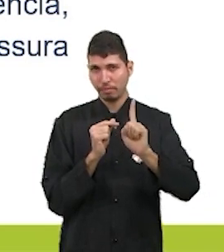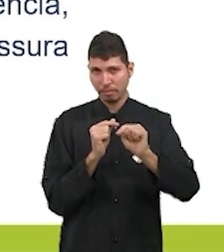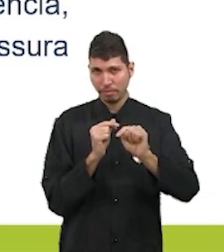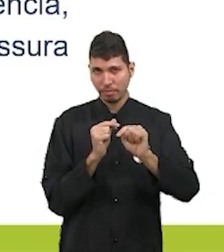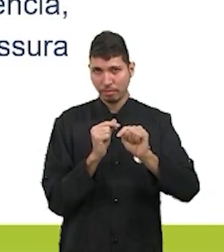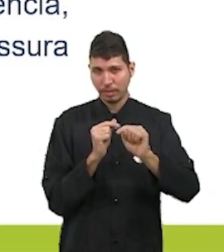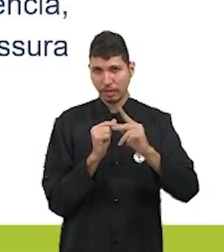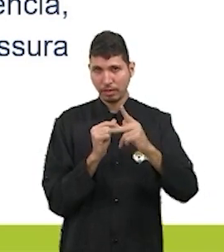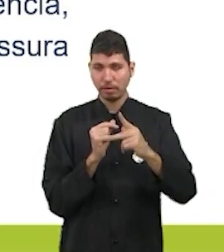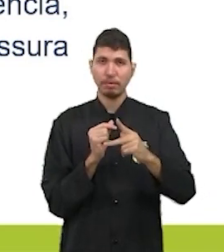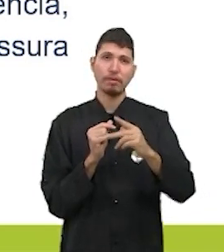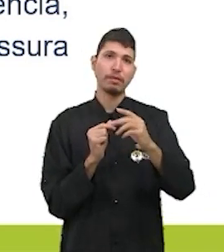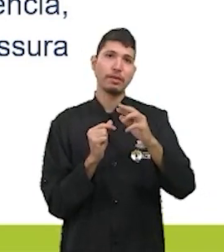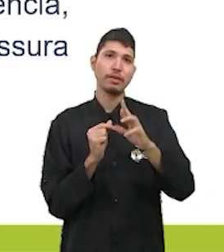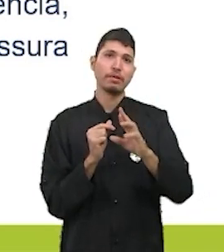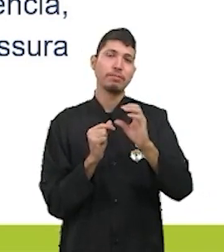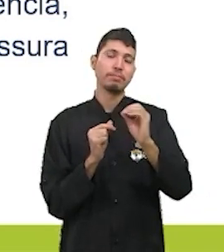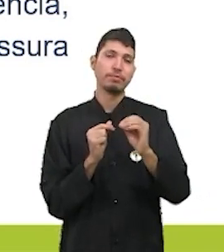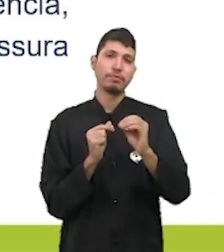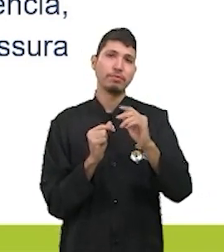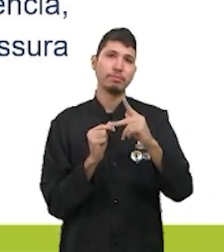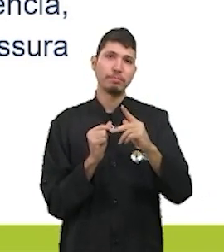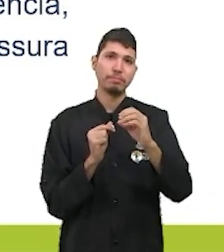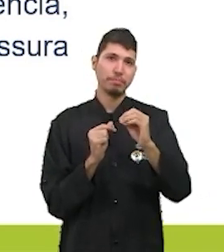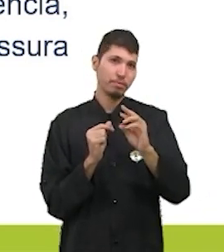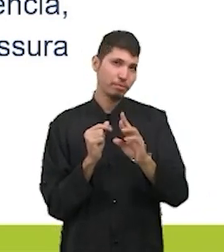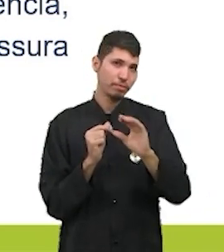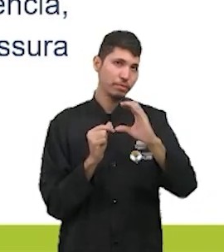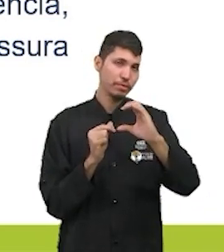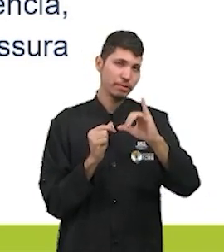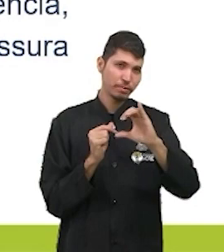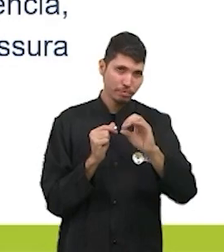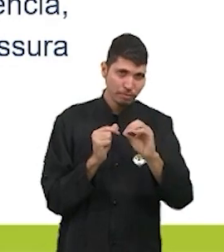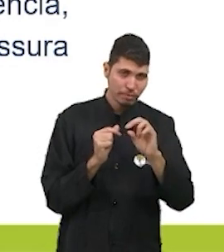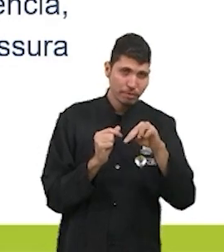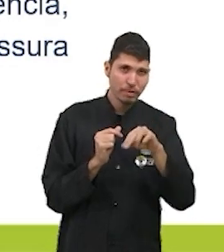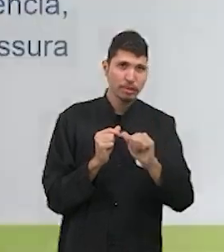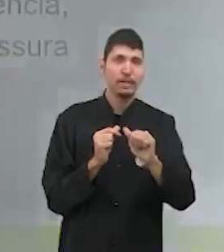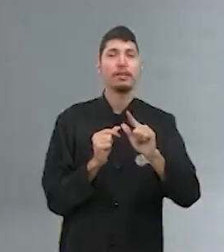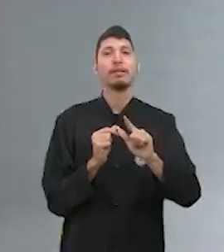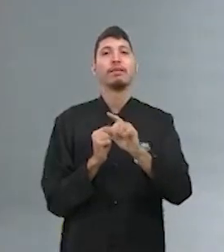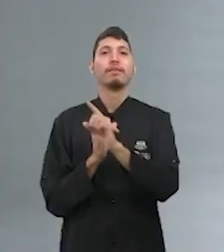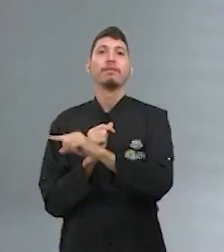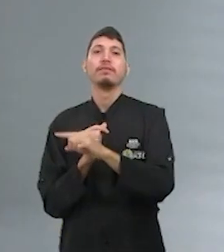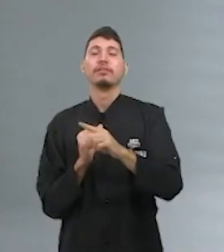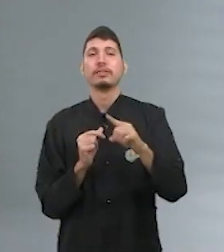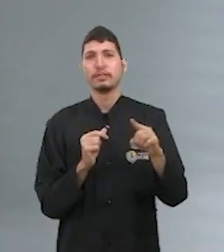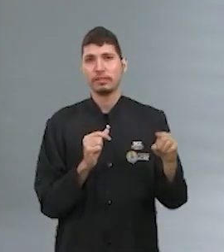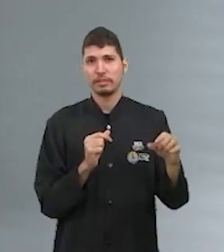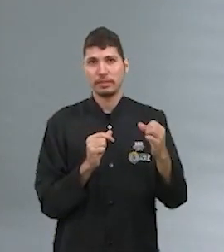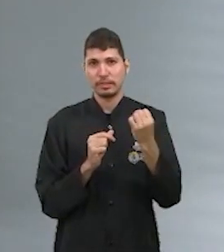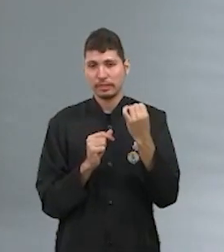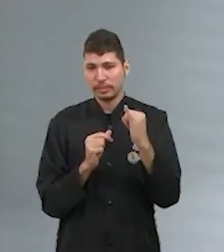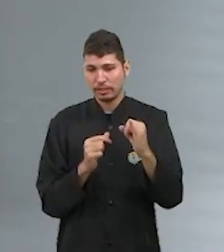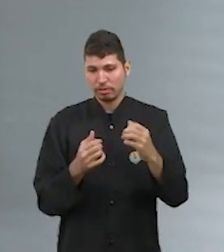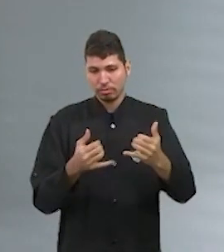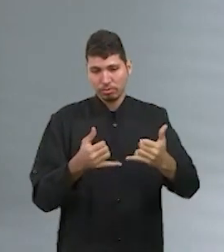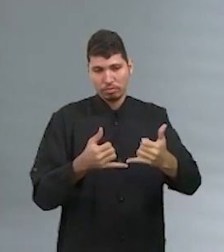inversamente proporcional à minha resistência. Então, se eu aumento a minha área,